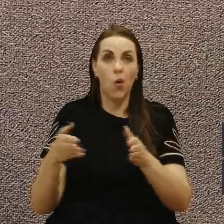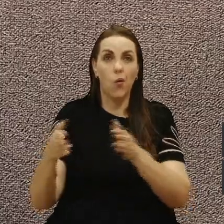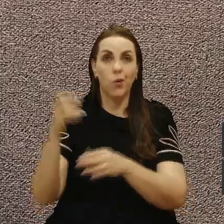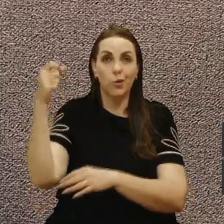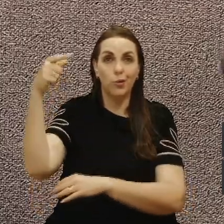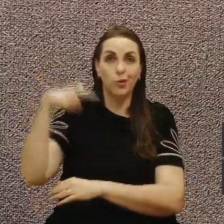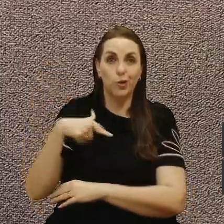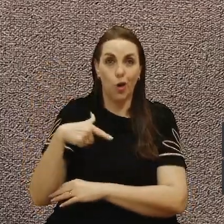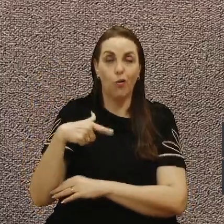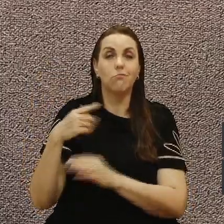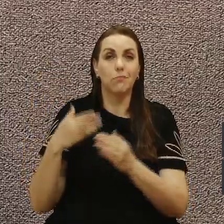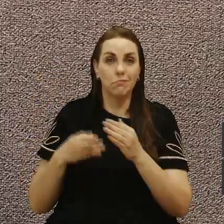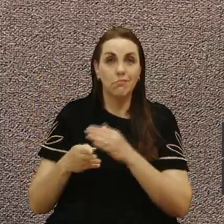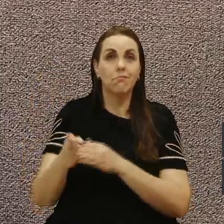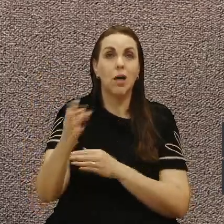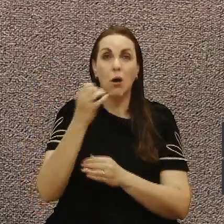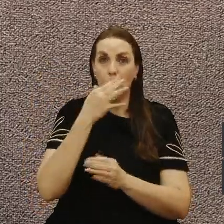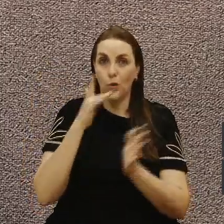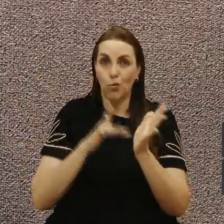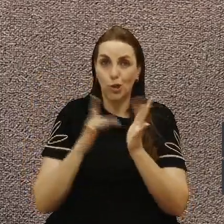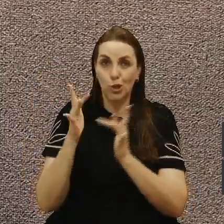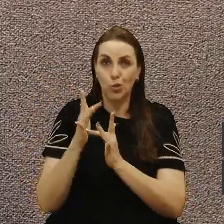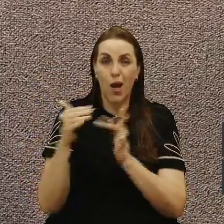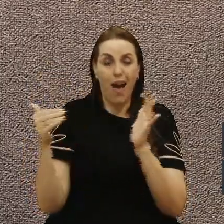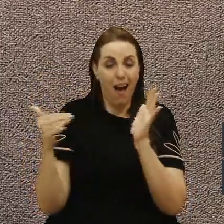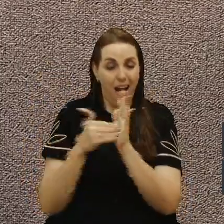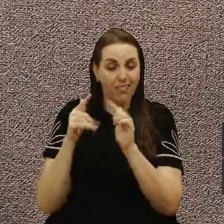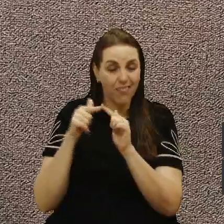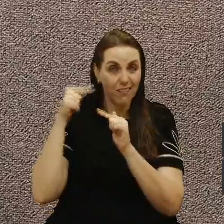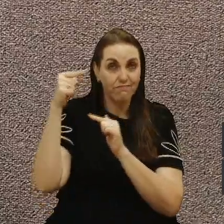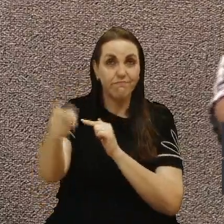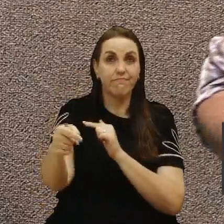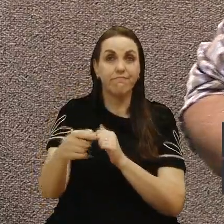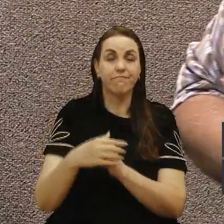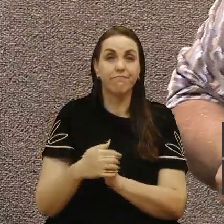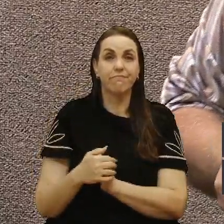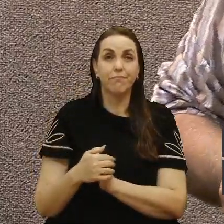José dos Ausentes. Todo ano, 5 anos.